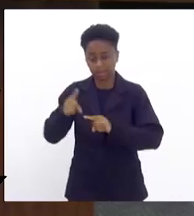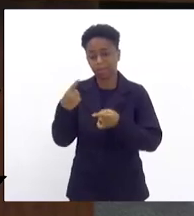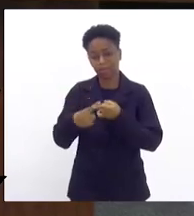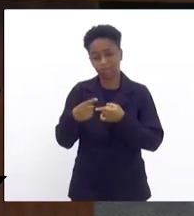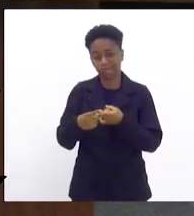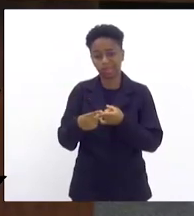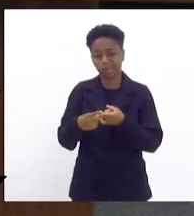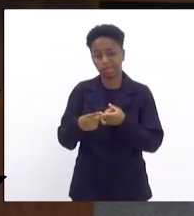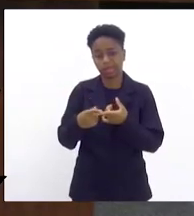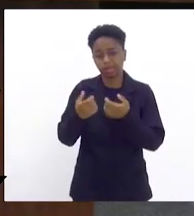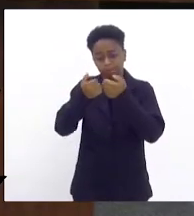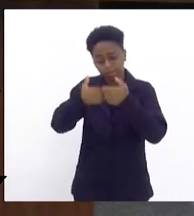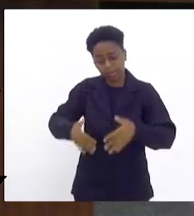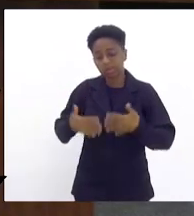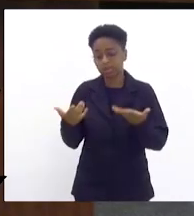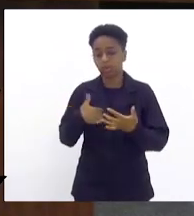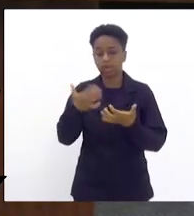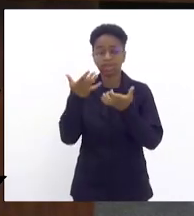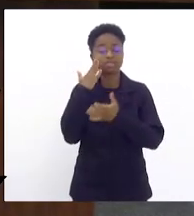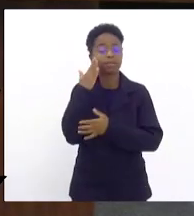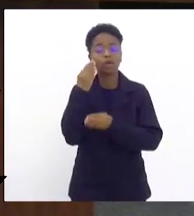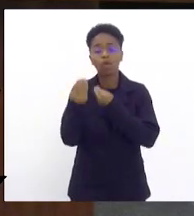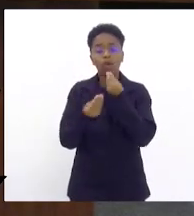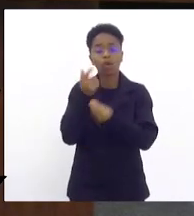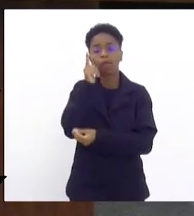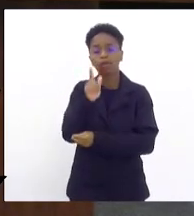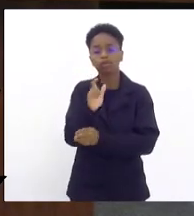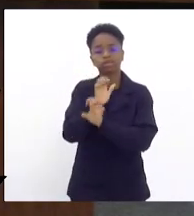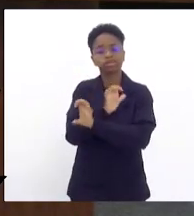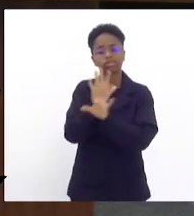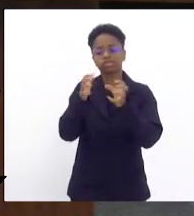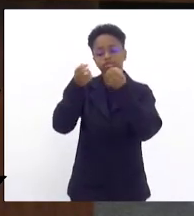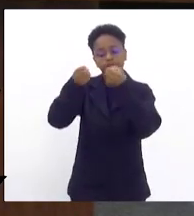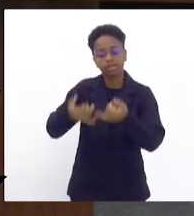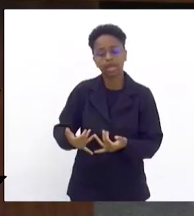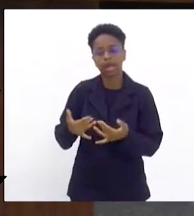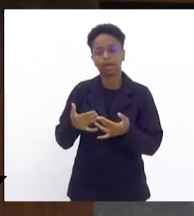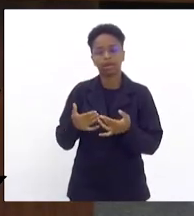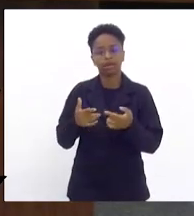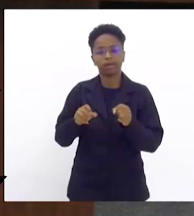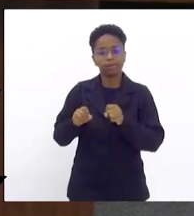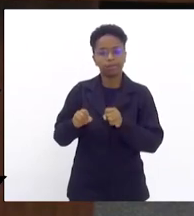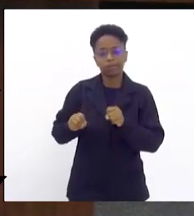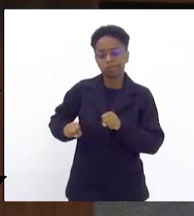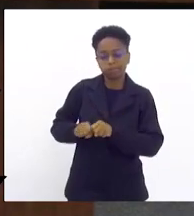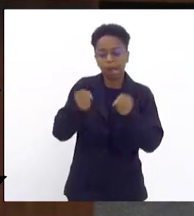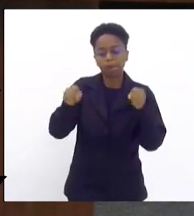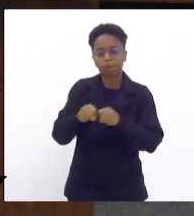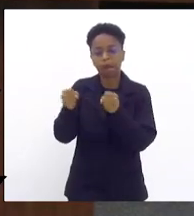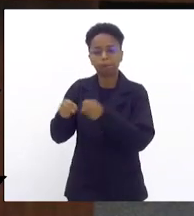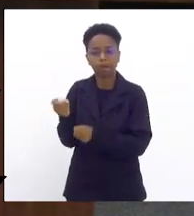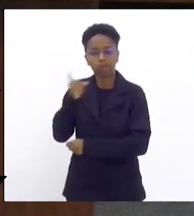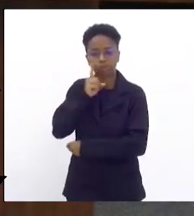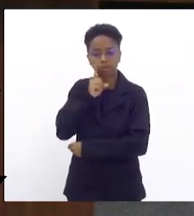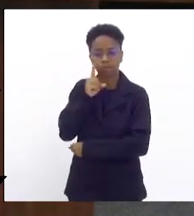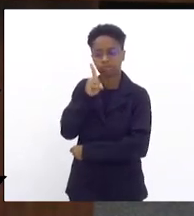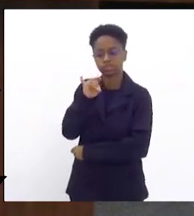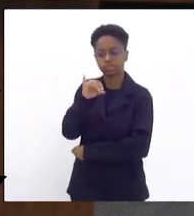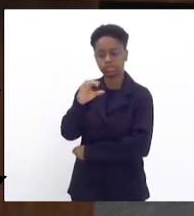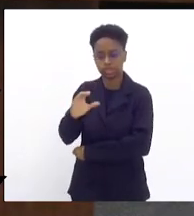ruins. E é isso, eu quero saber como a gente consegue esclarecer o rompimento diário do dique Munona